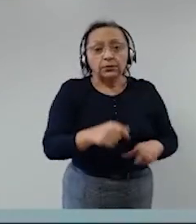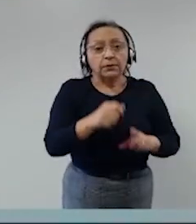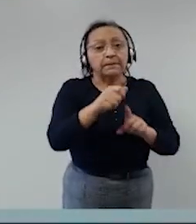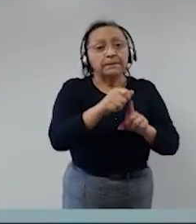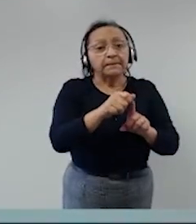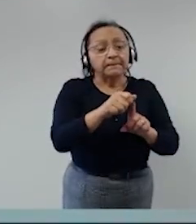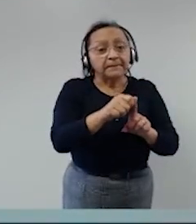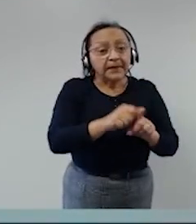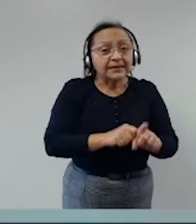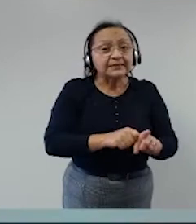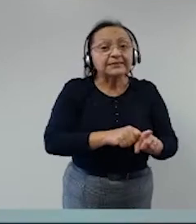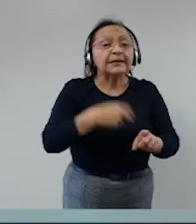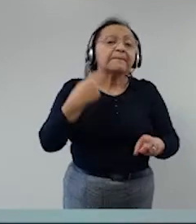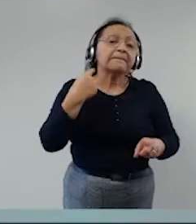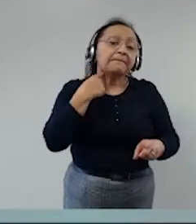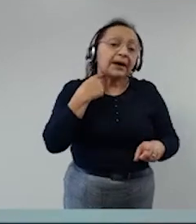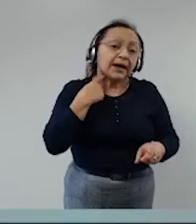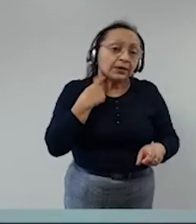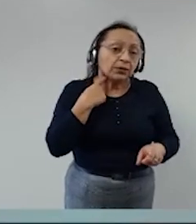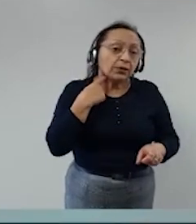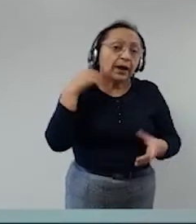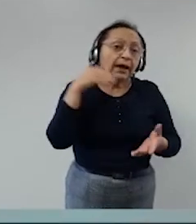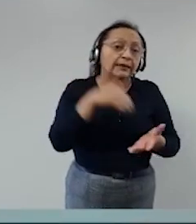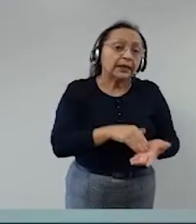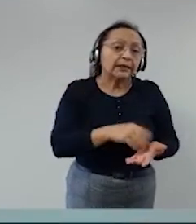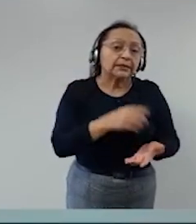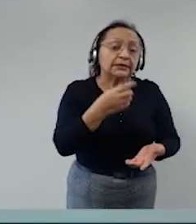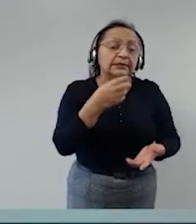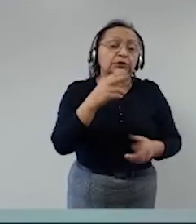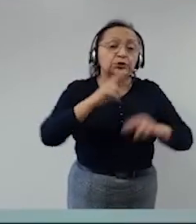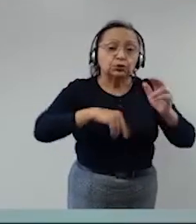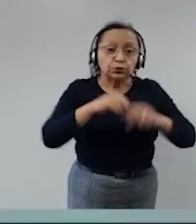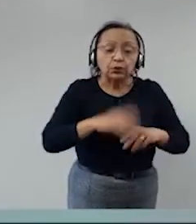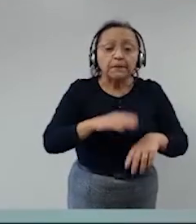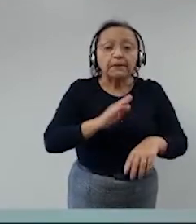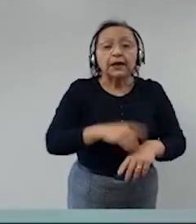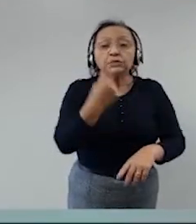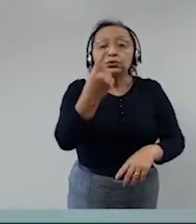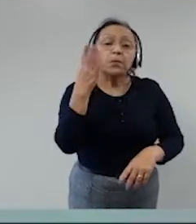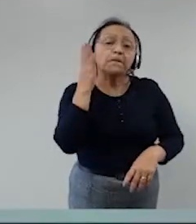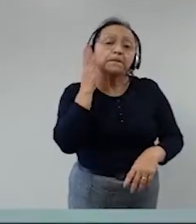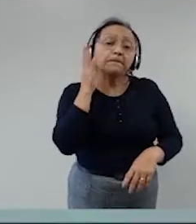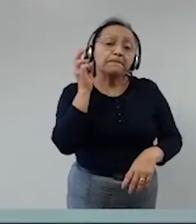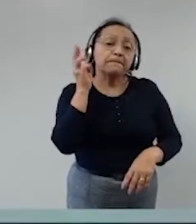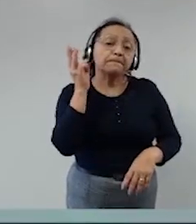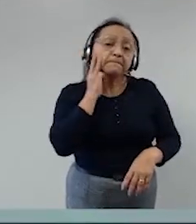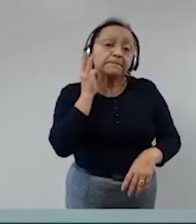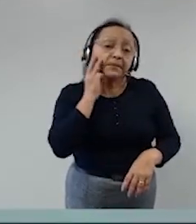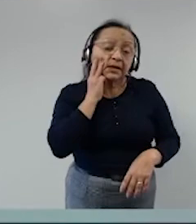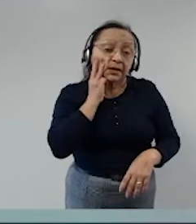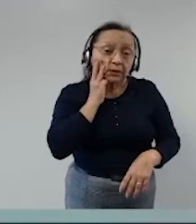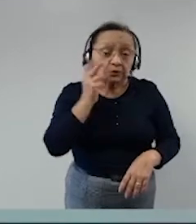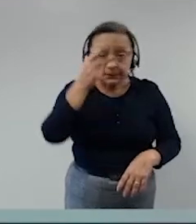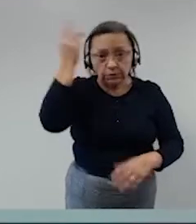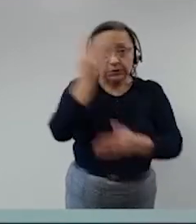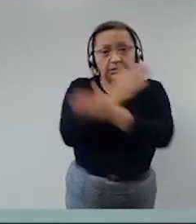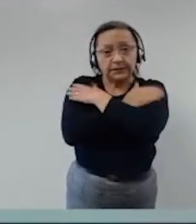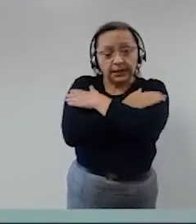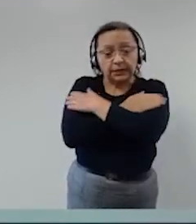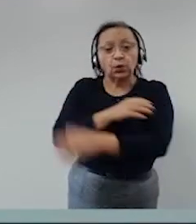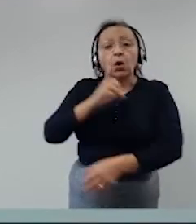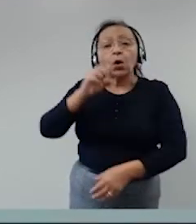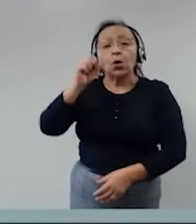aumento de 1 milhão e 400 mil desempregados. 8 milhões e 700